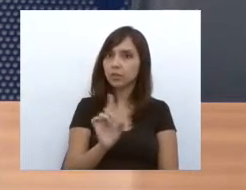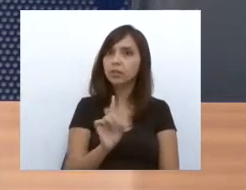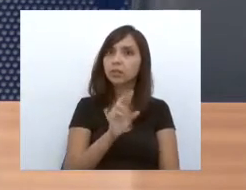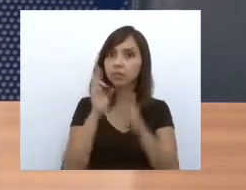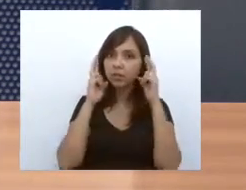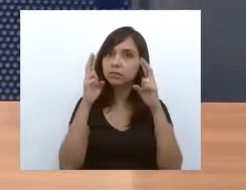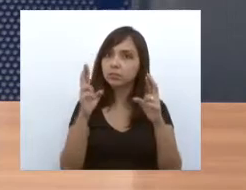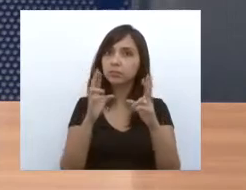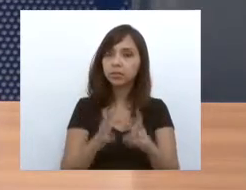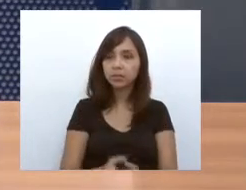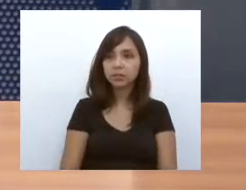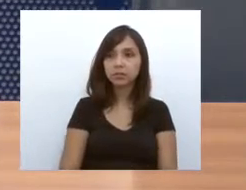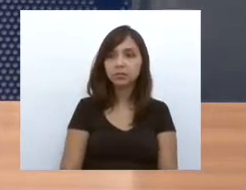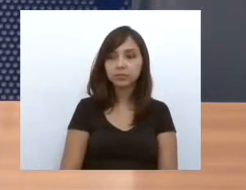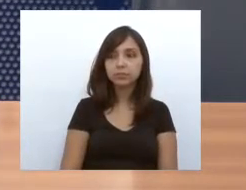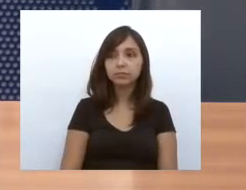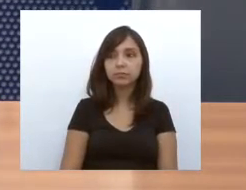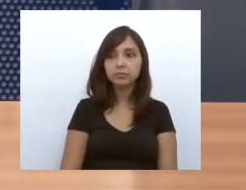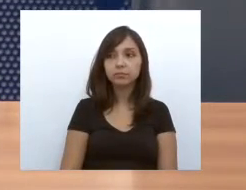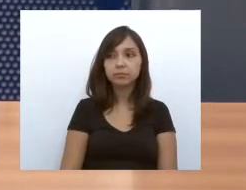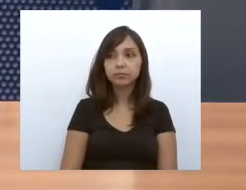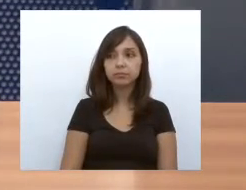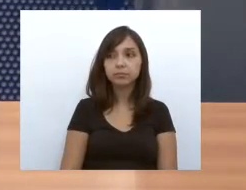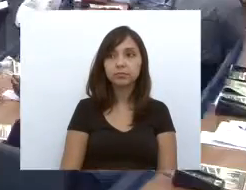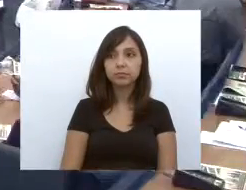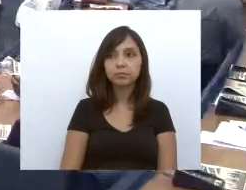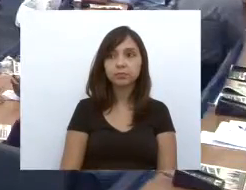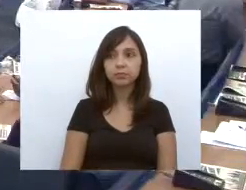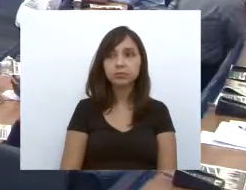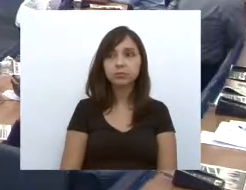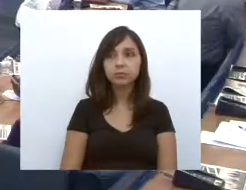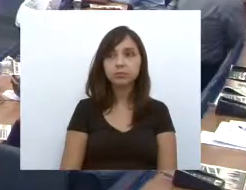respeitem. Por favor. Olha,